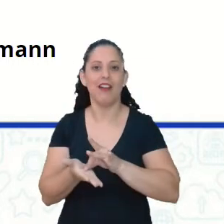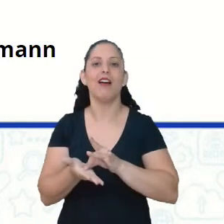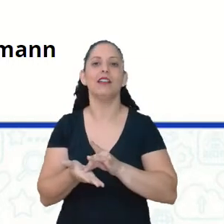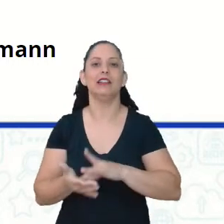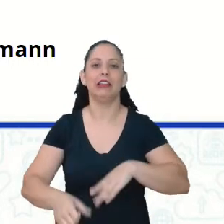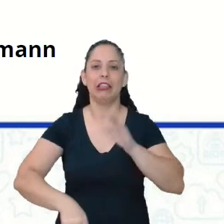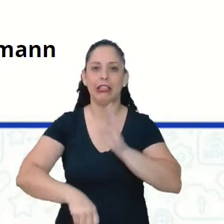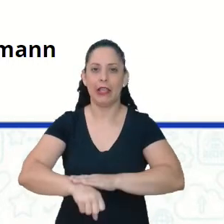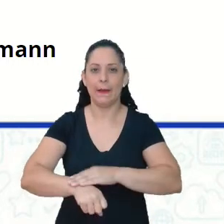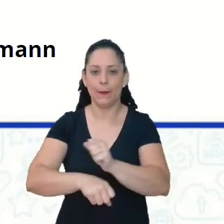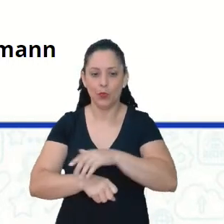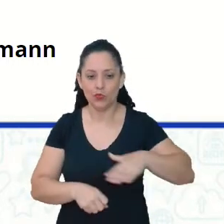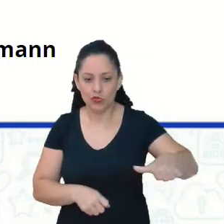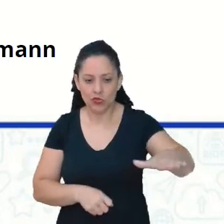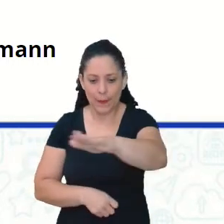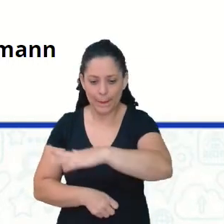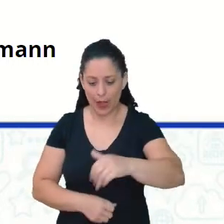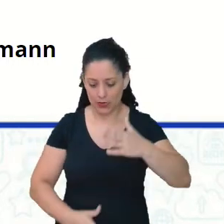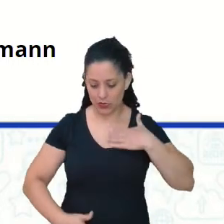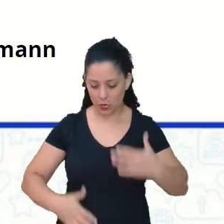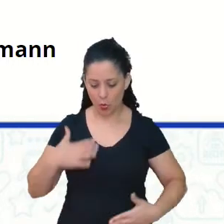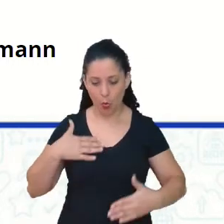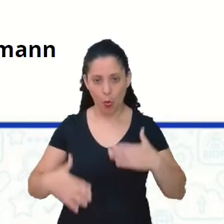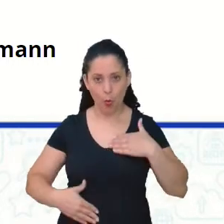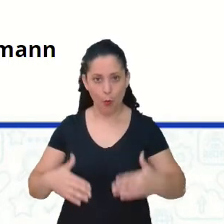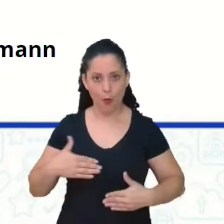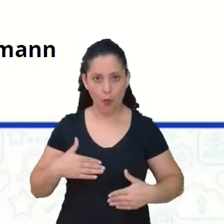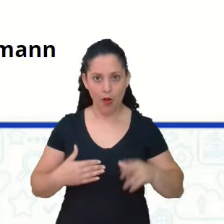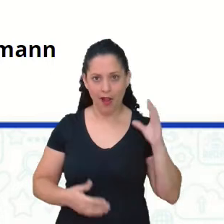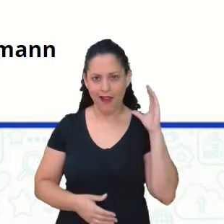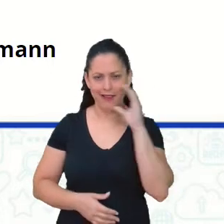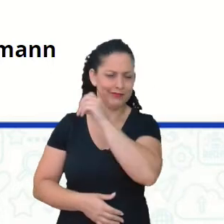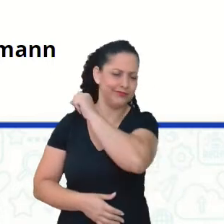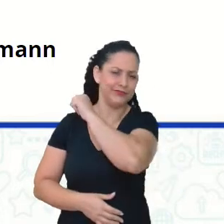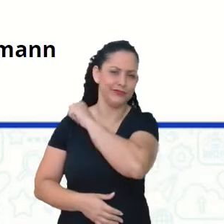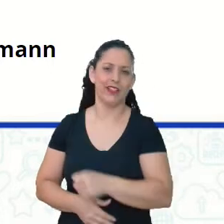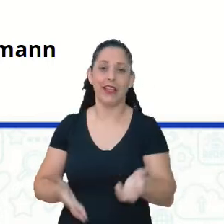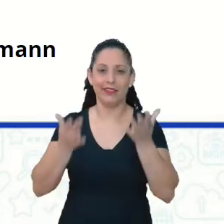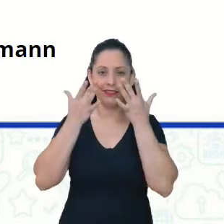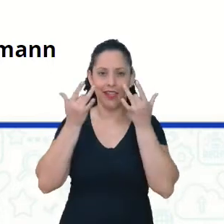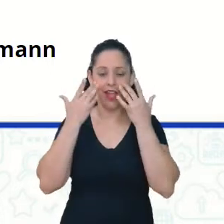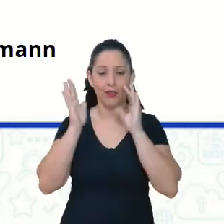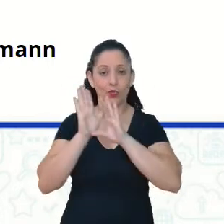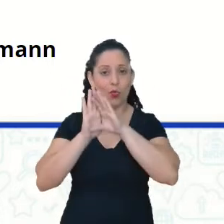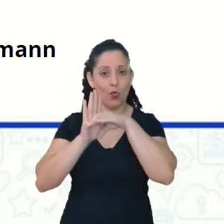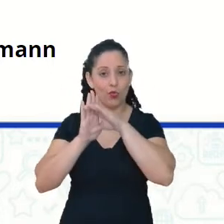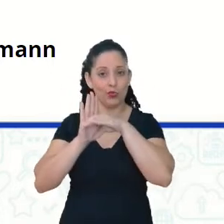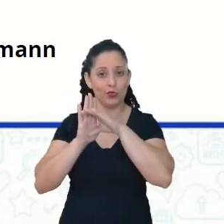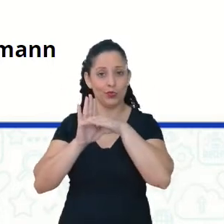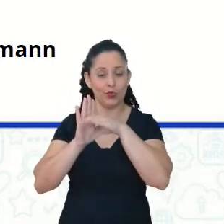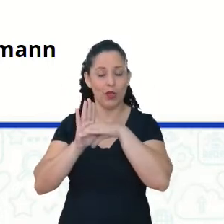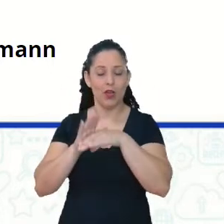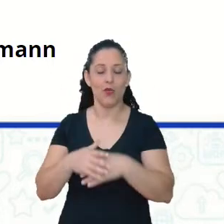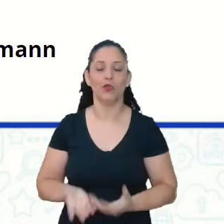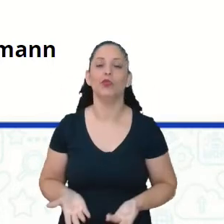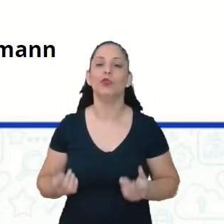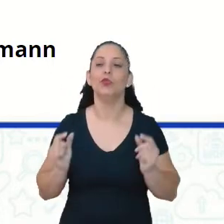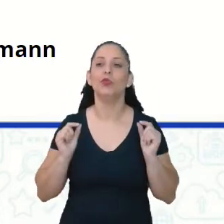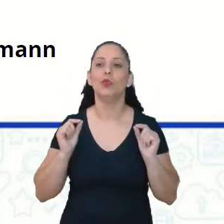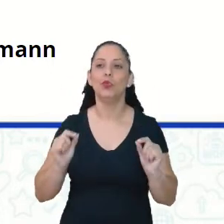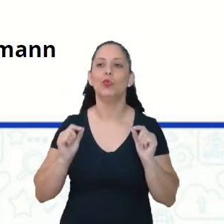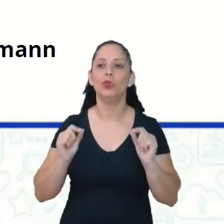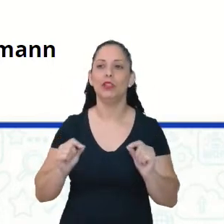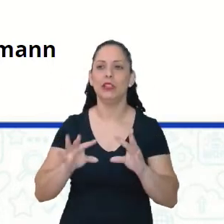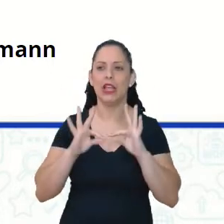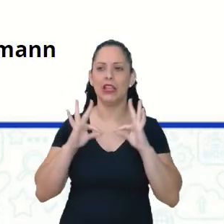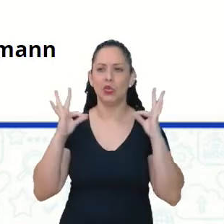tempo, espaço e corpo, que visa ser imediata. Teatro conceitual, a imediatidade de toda